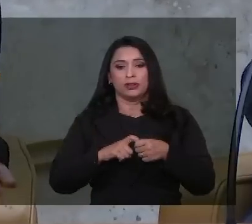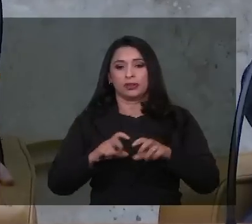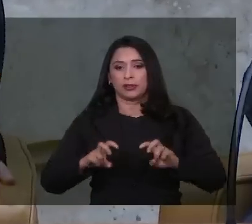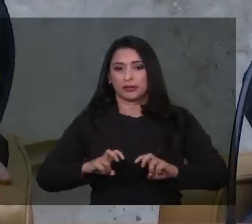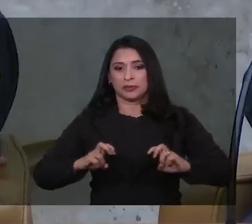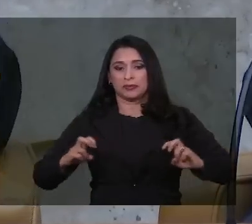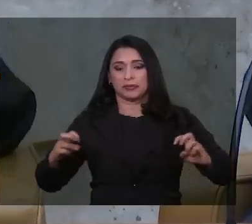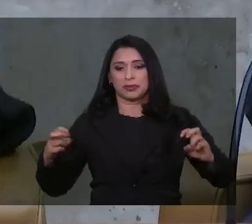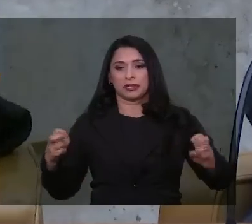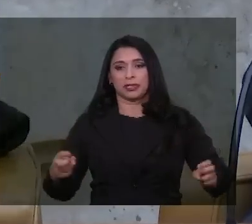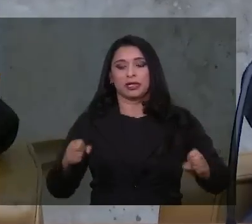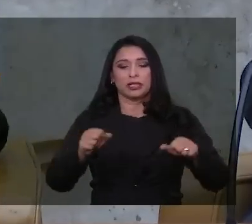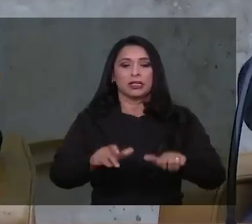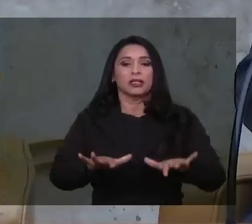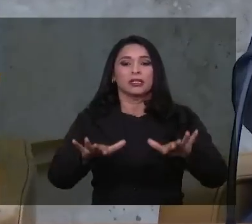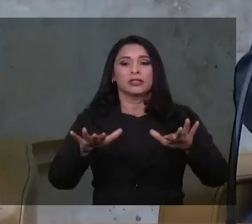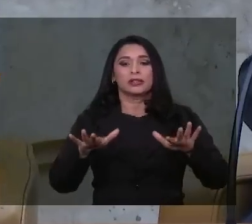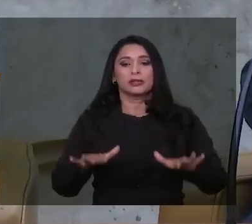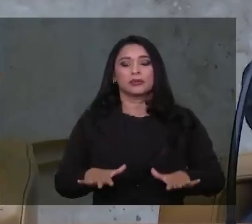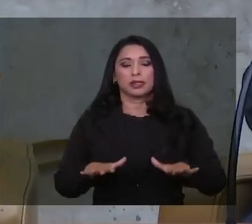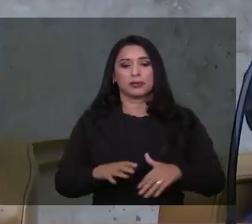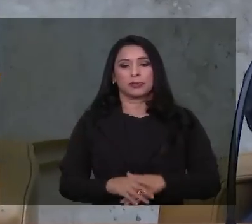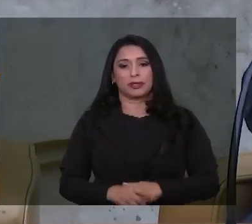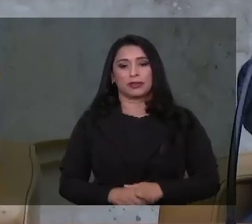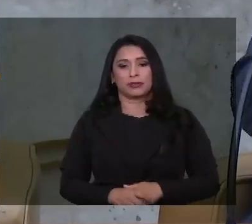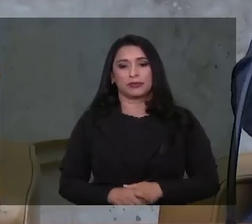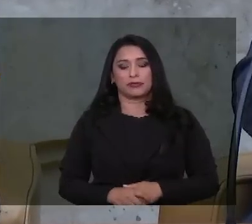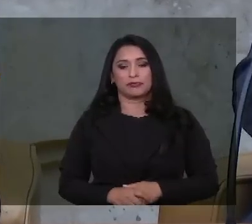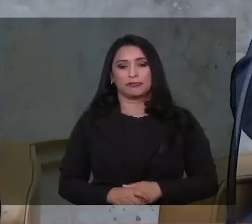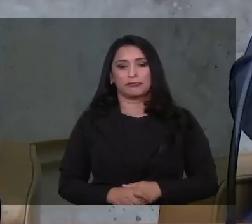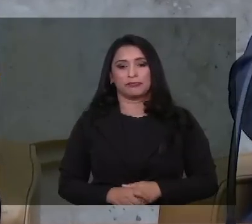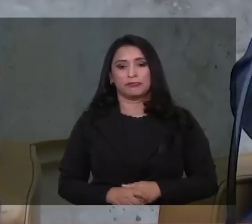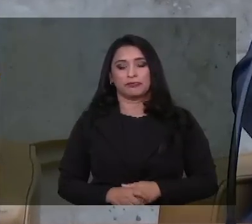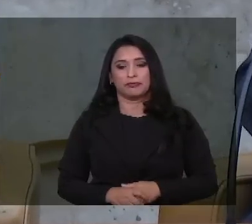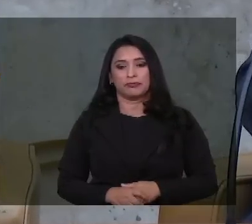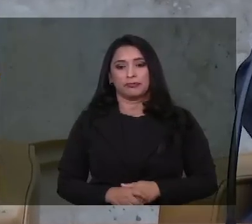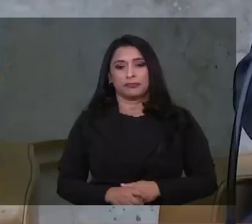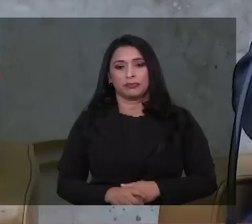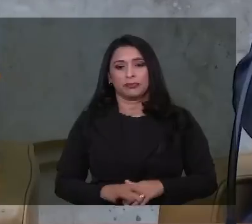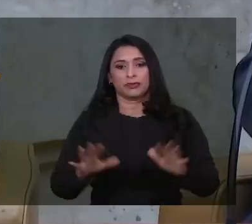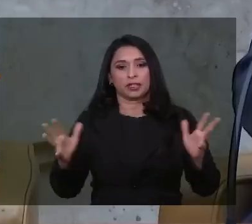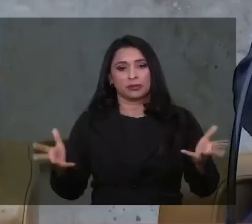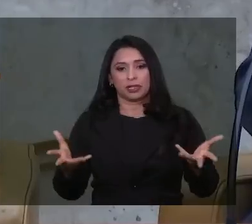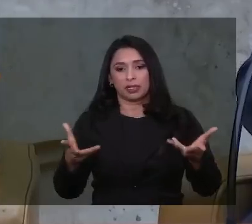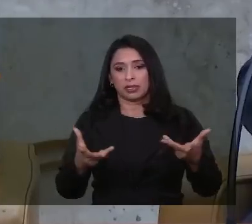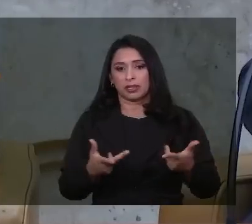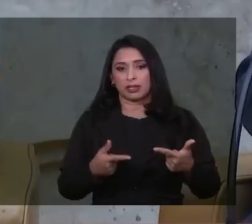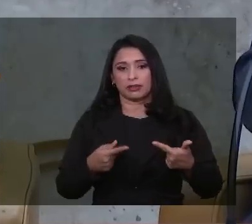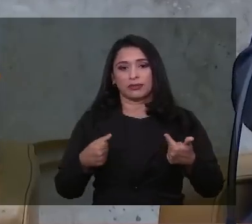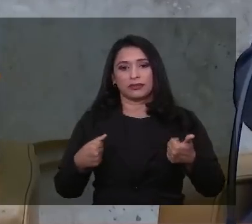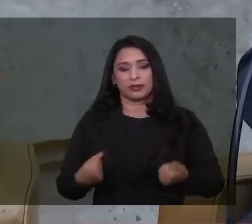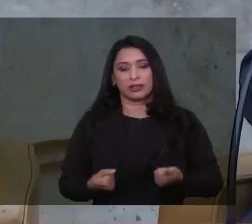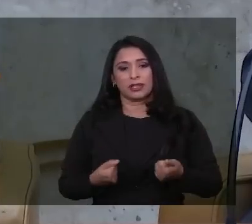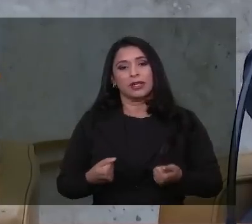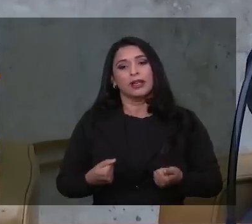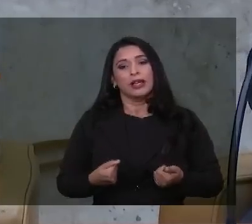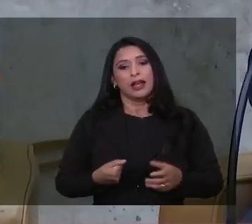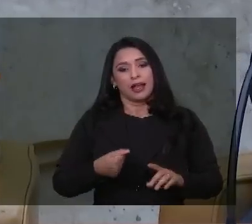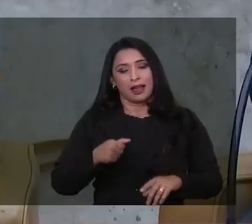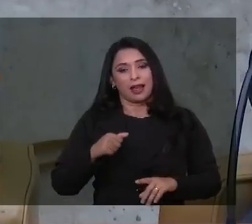plenário a extraordinária e incomparável artista Maria